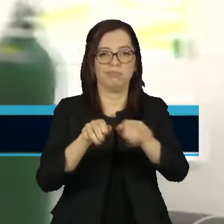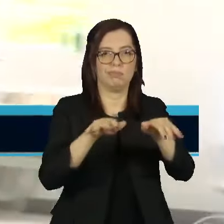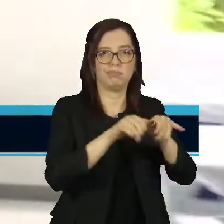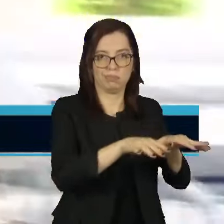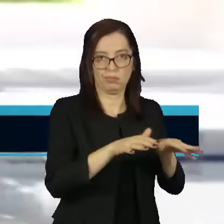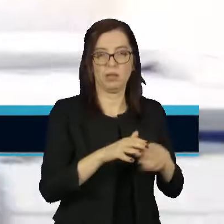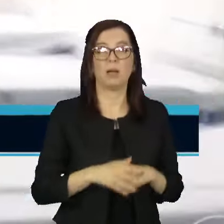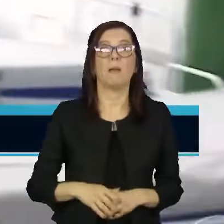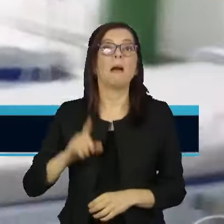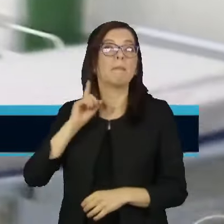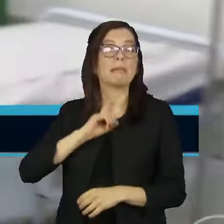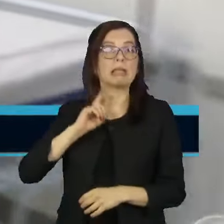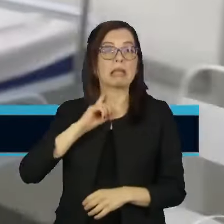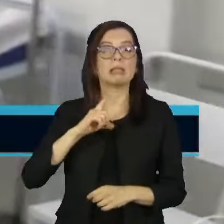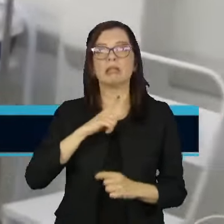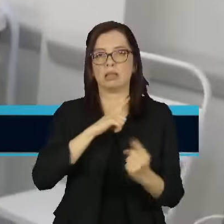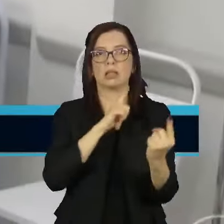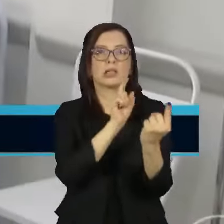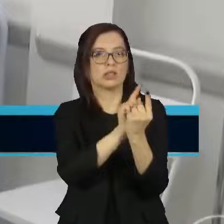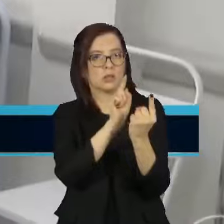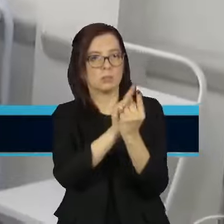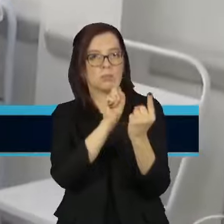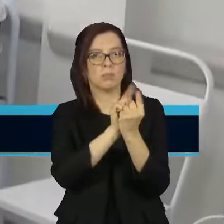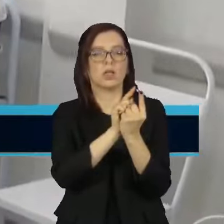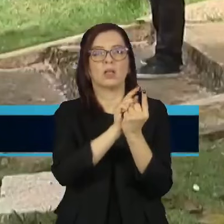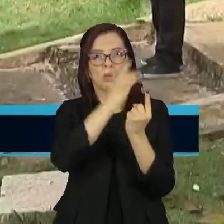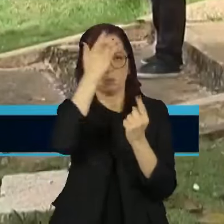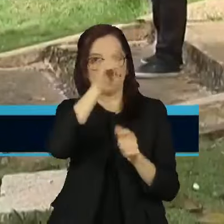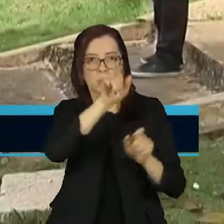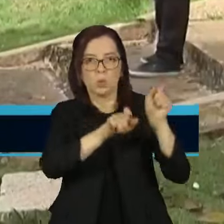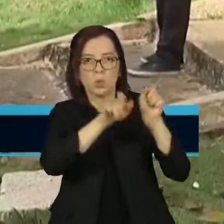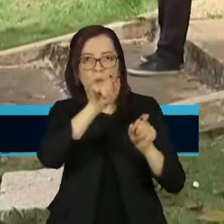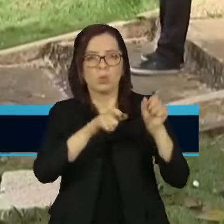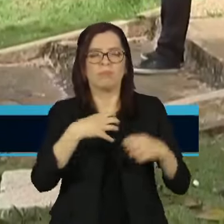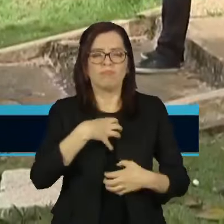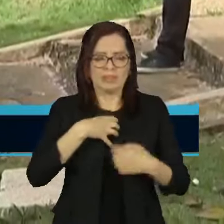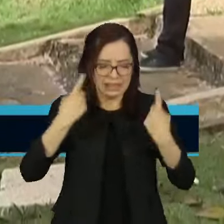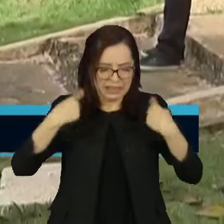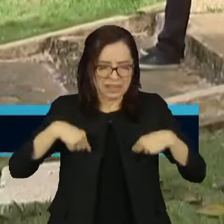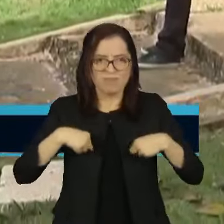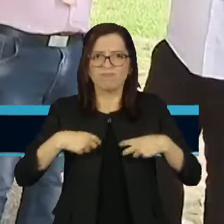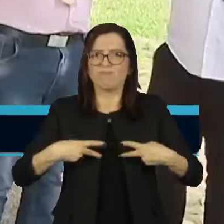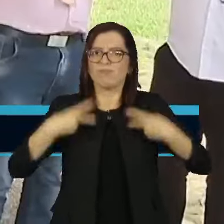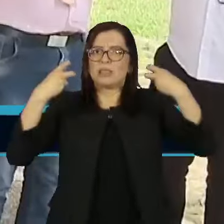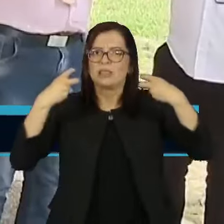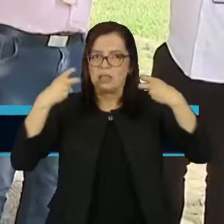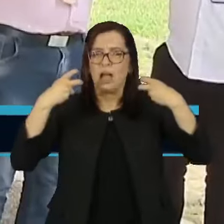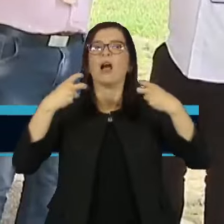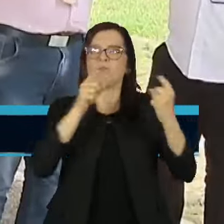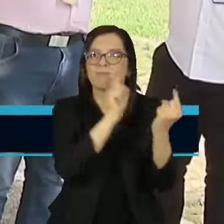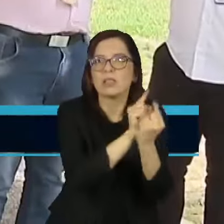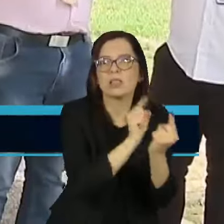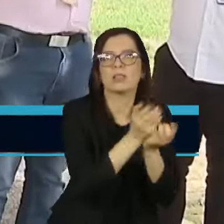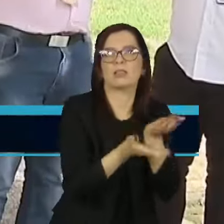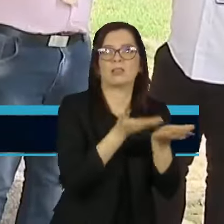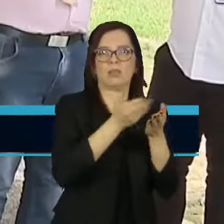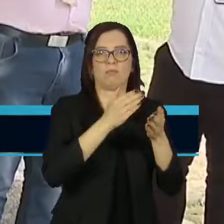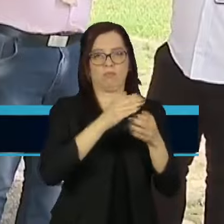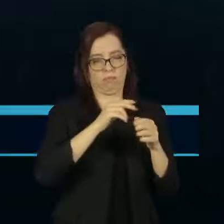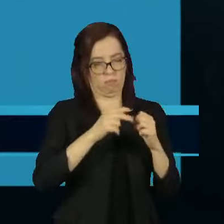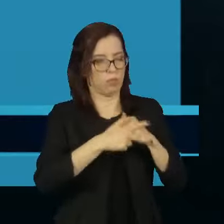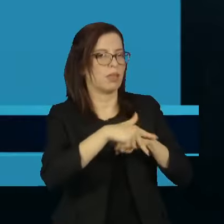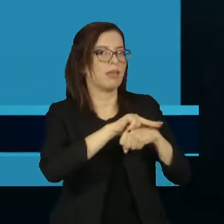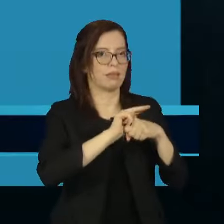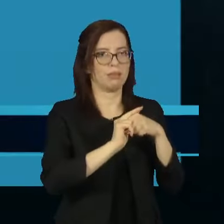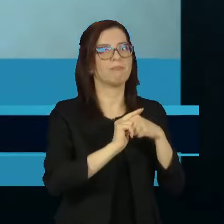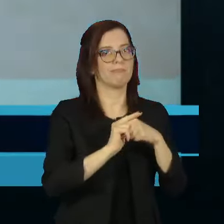atendimento exclusivos para pacientes com sintomas da doença. O governo do Distrito Federal montou tendas para atender